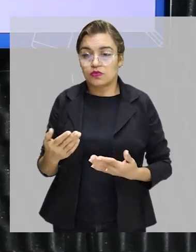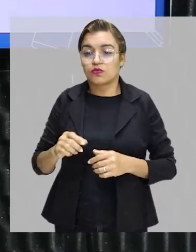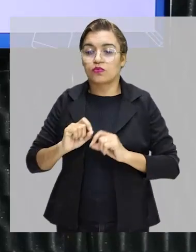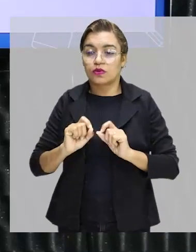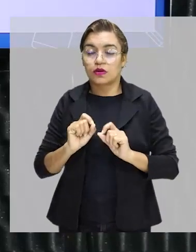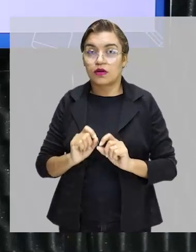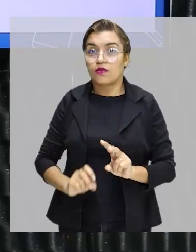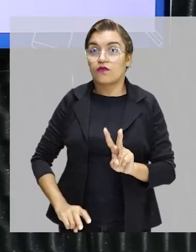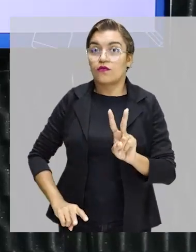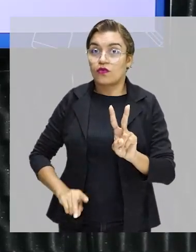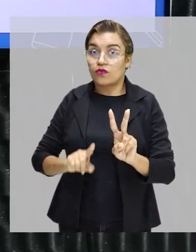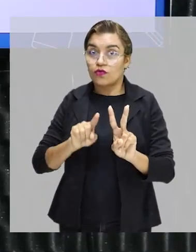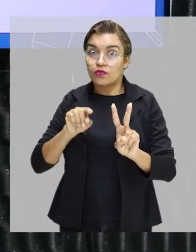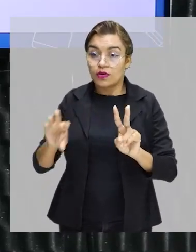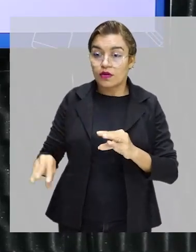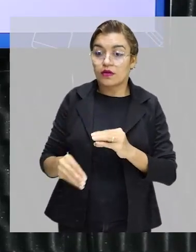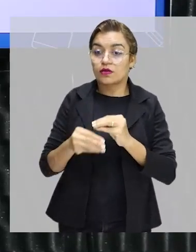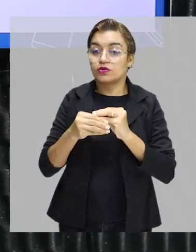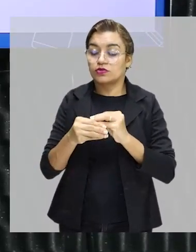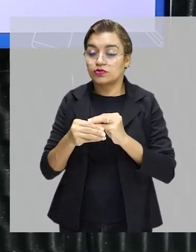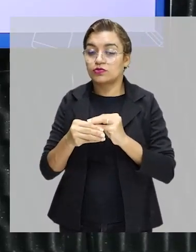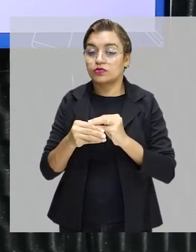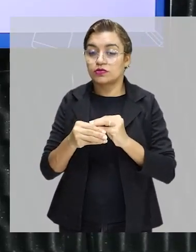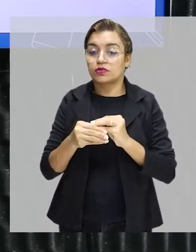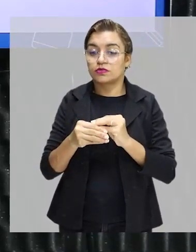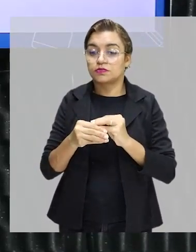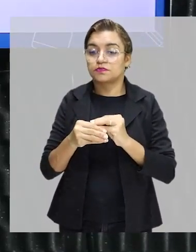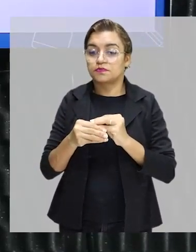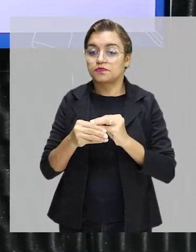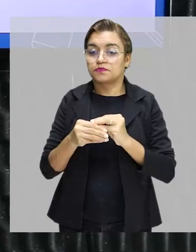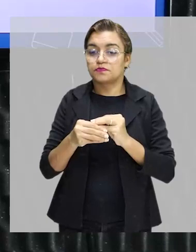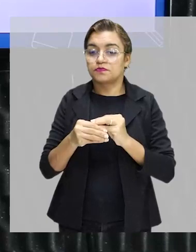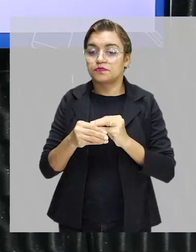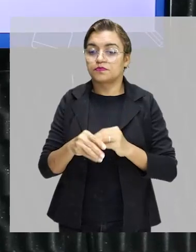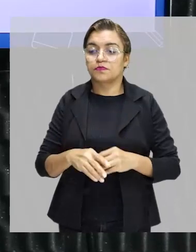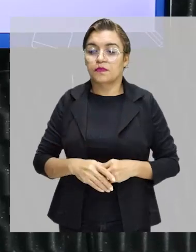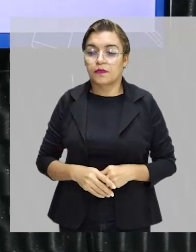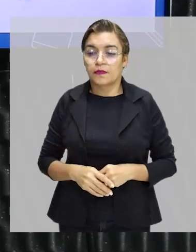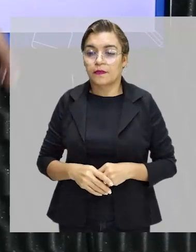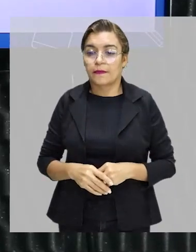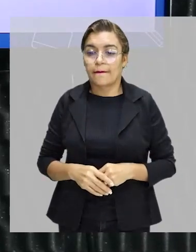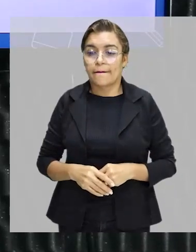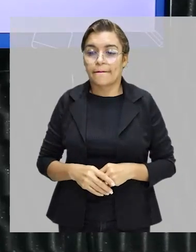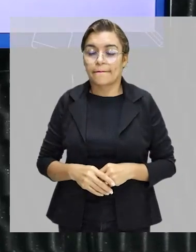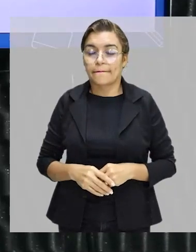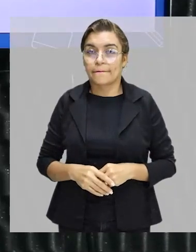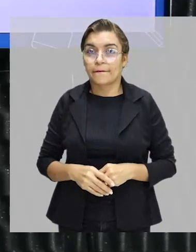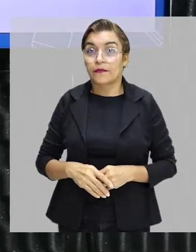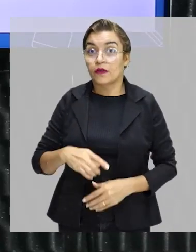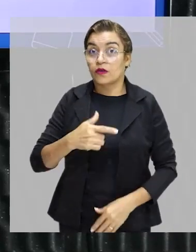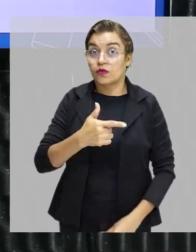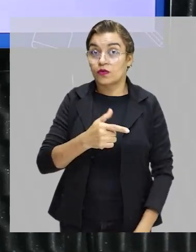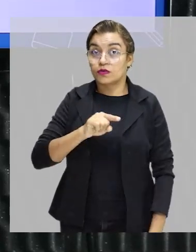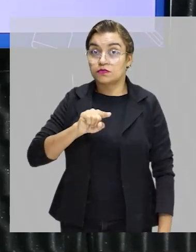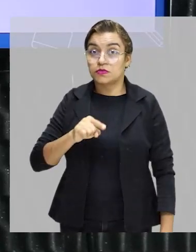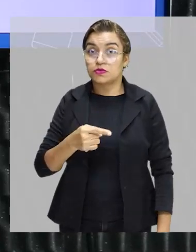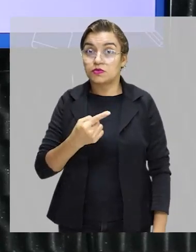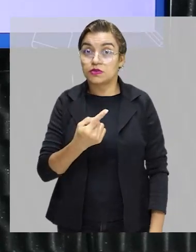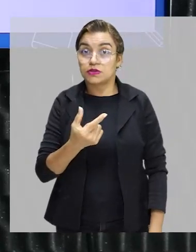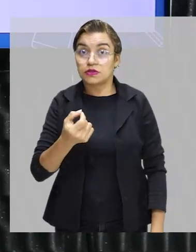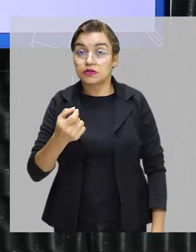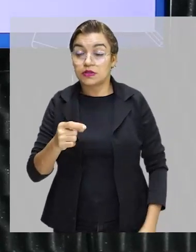volume final menos o volume inicial. Então, 2.100 menos